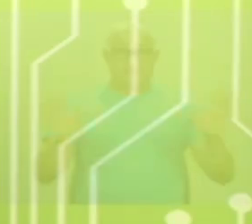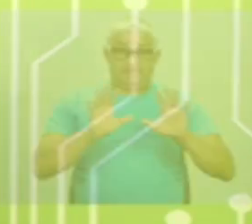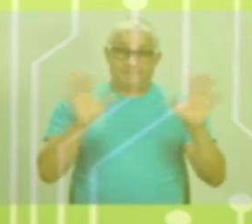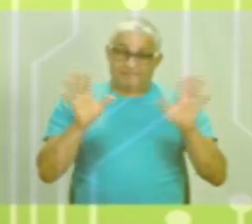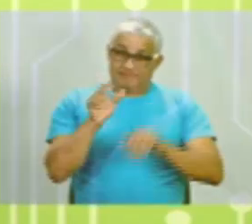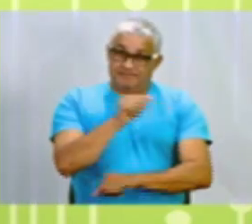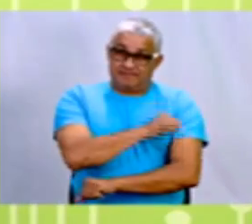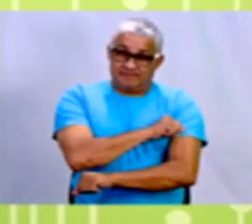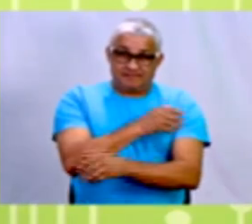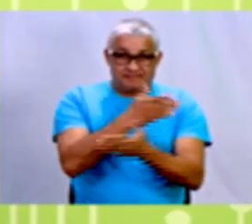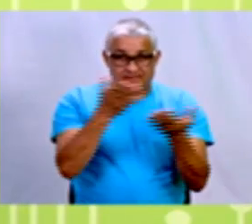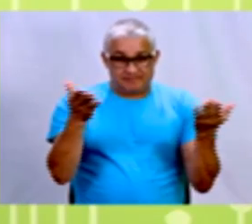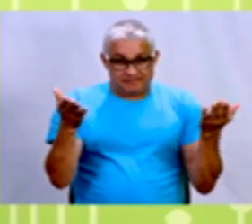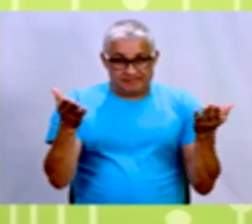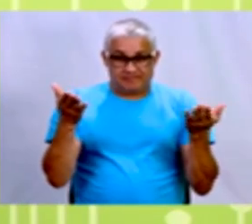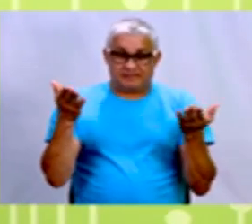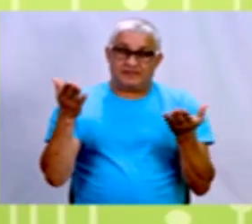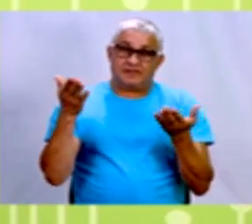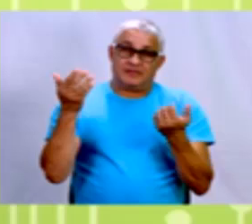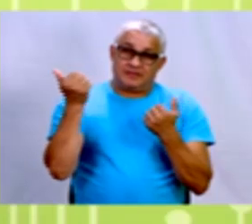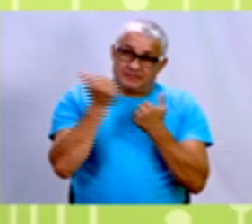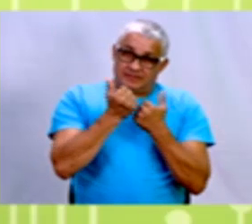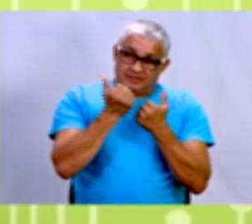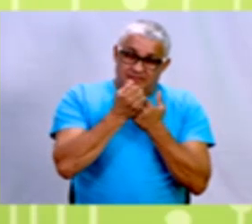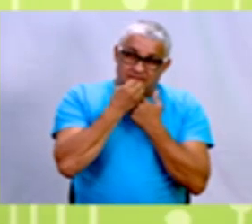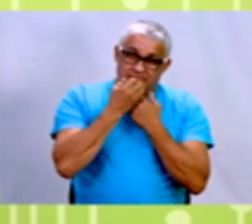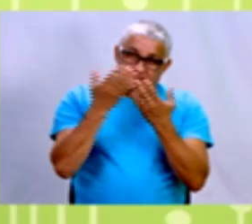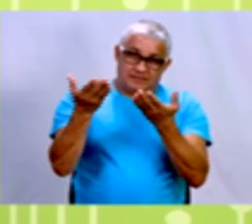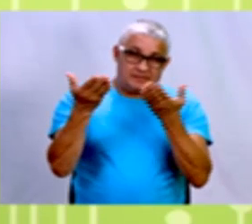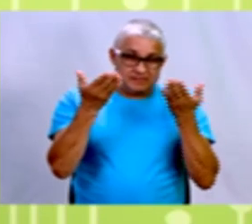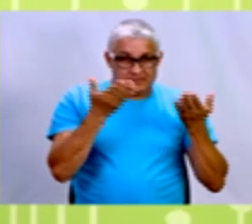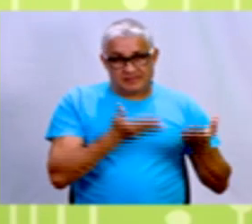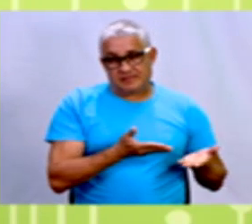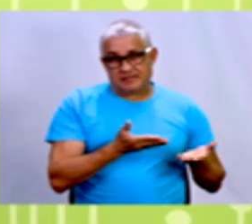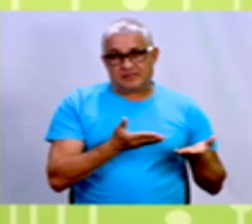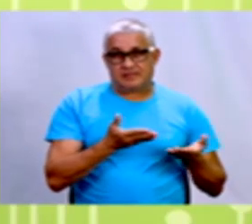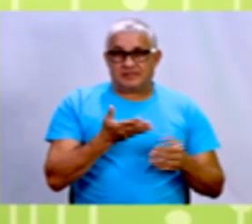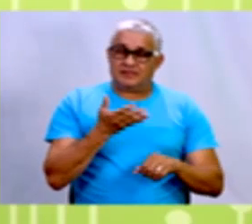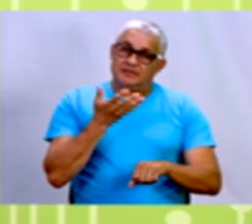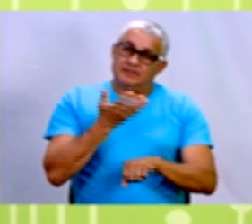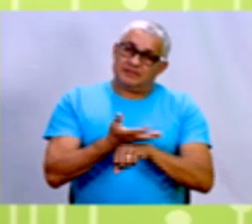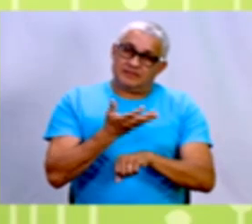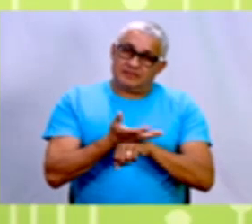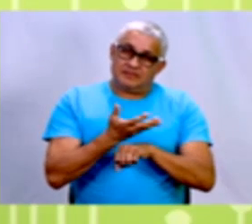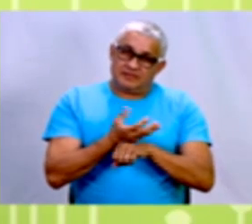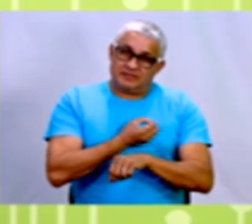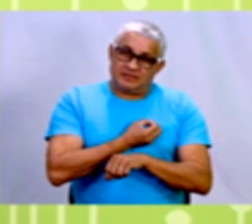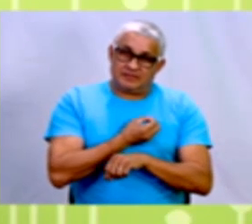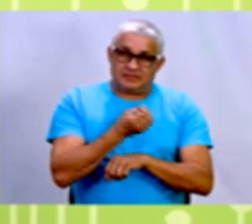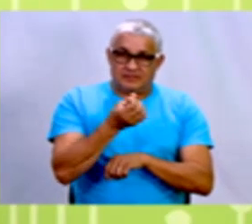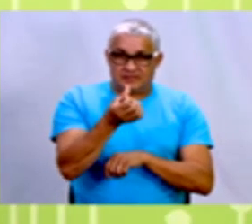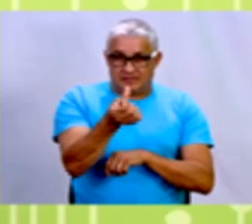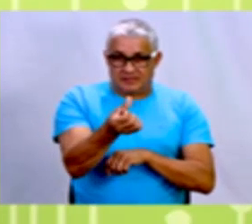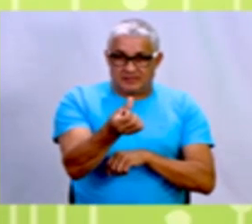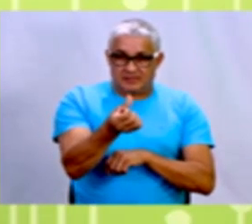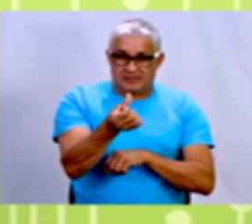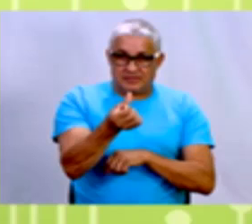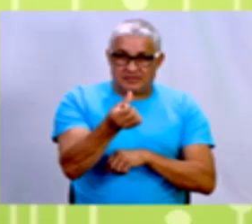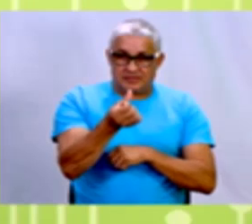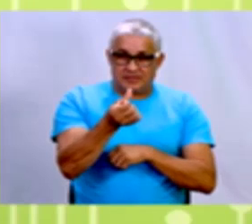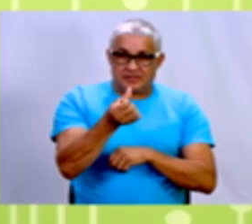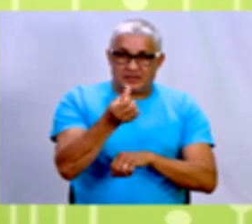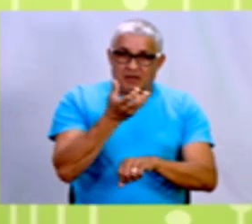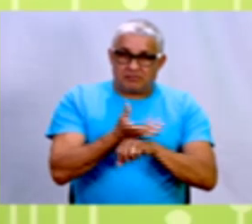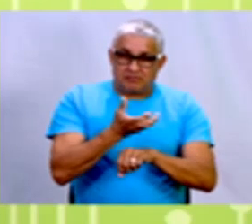Olá, alunos! Olá, tutores! Sejam todos bem-vindos à nossa aula de número 6 da disciplina de Matemática Financeira do